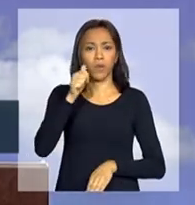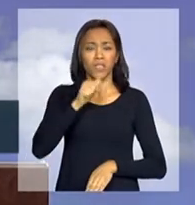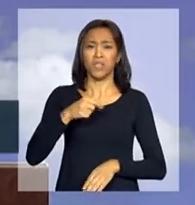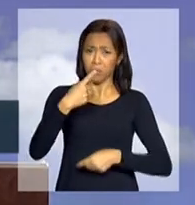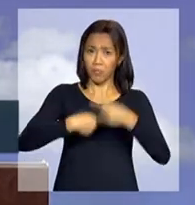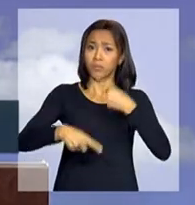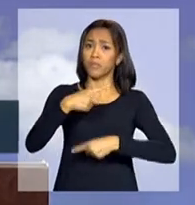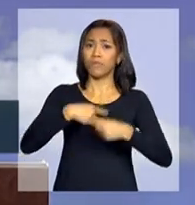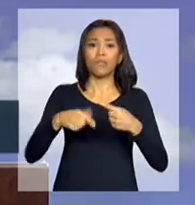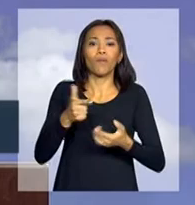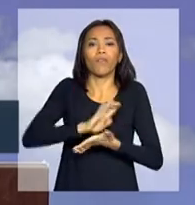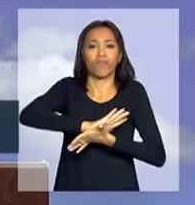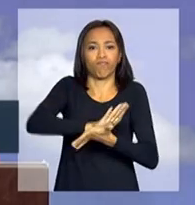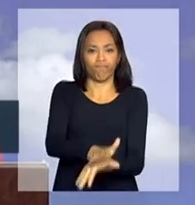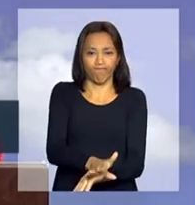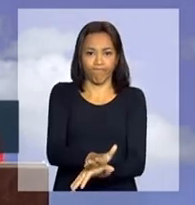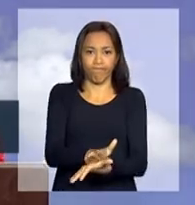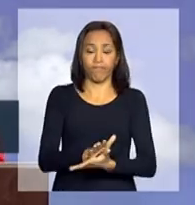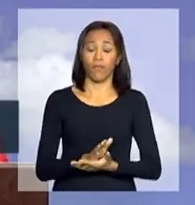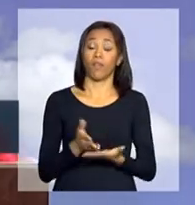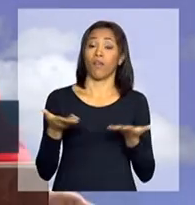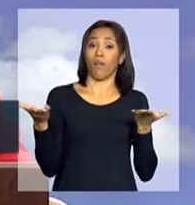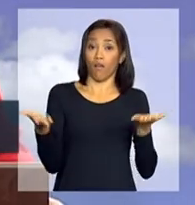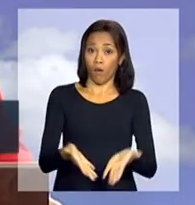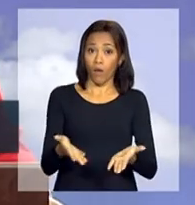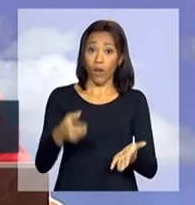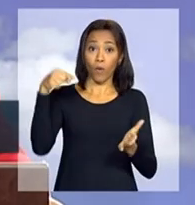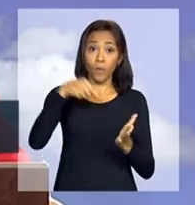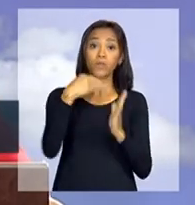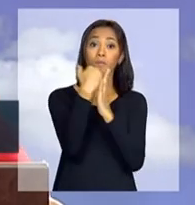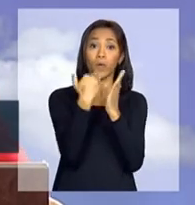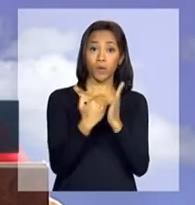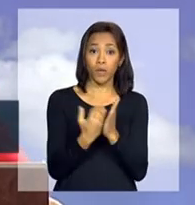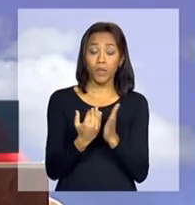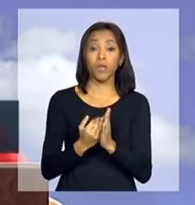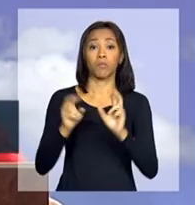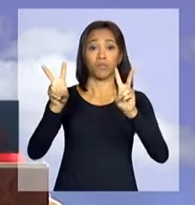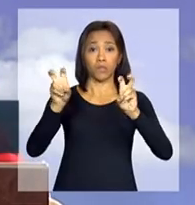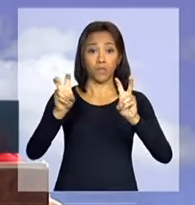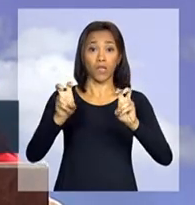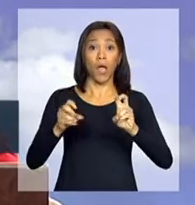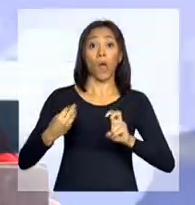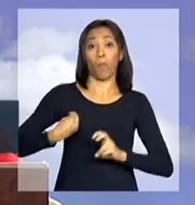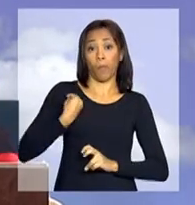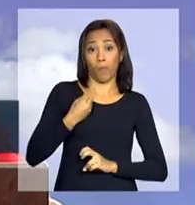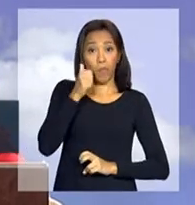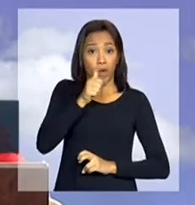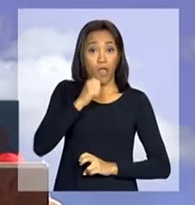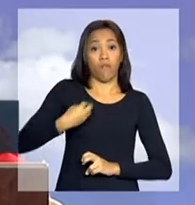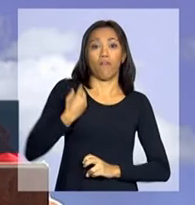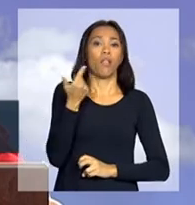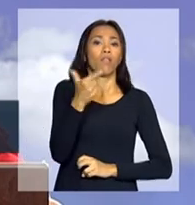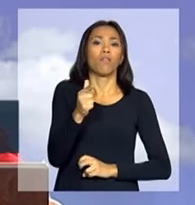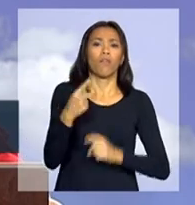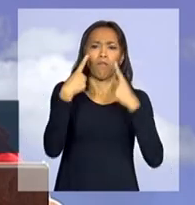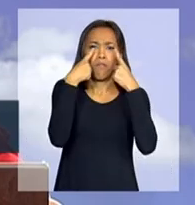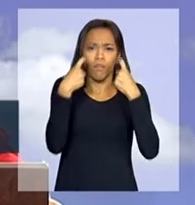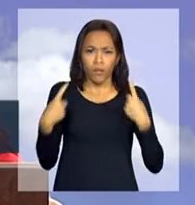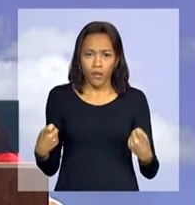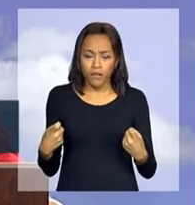discriminação e agora com programa mulher viver sem violência que a